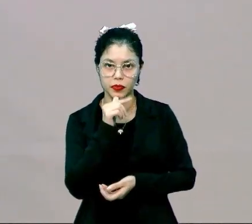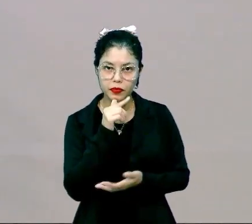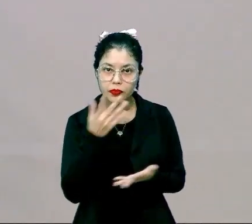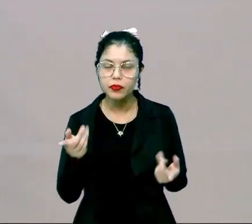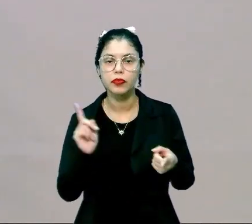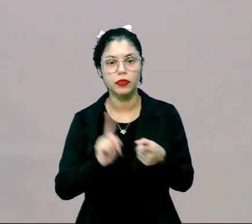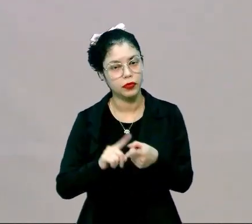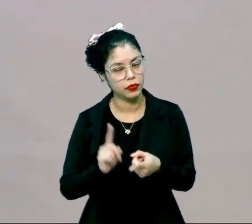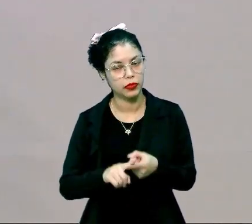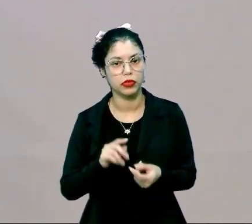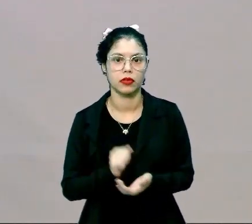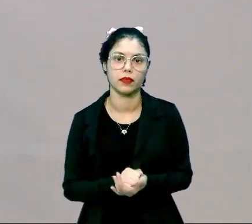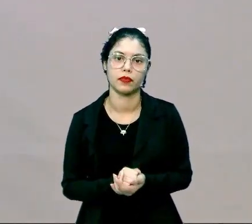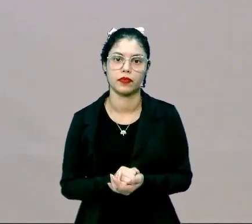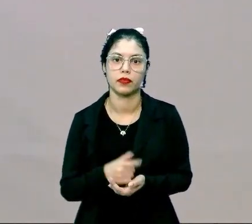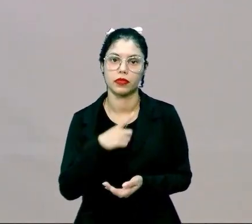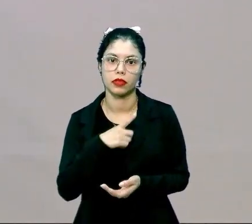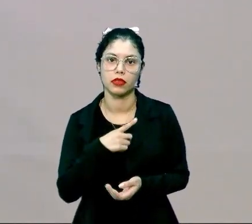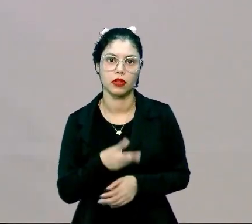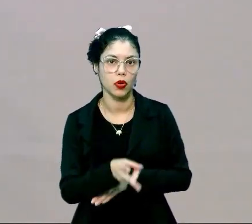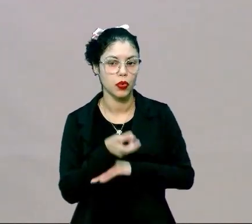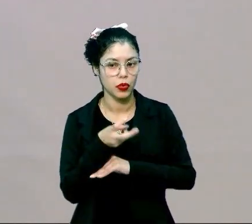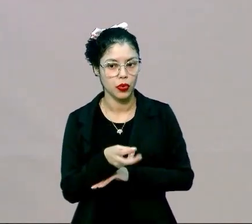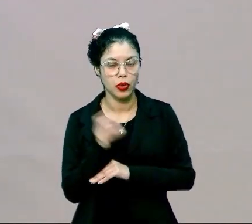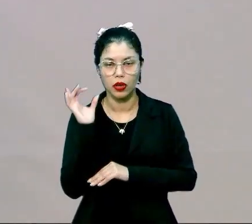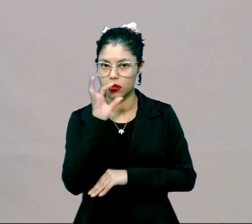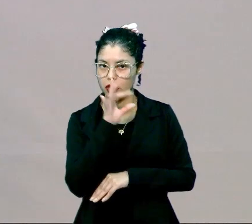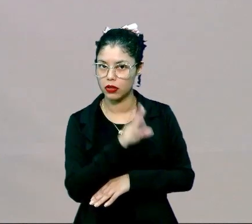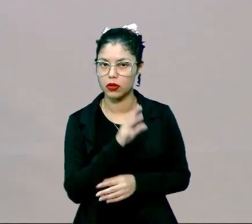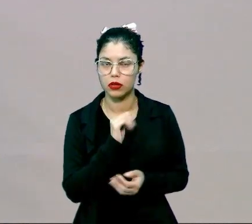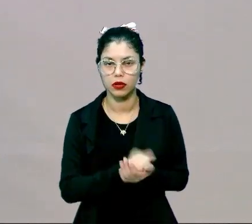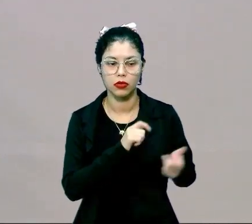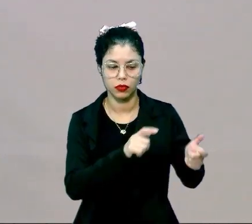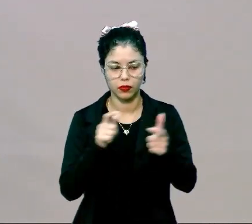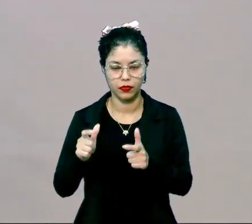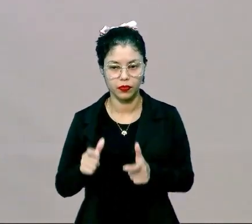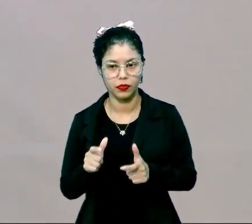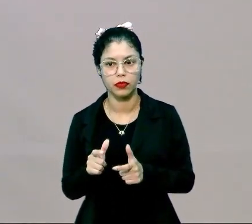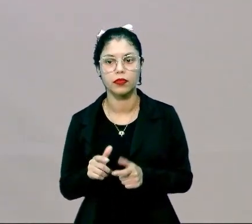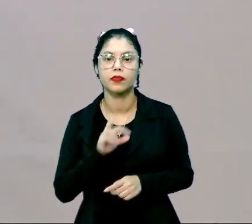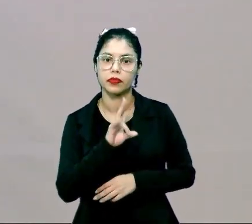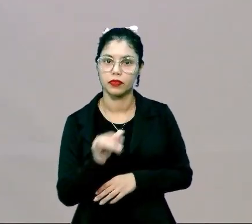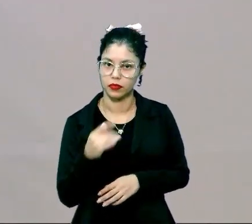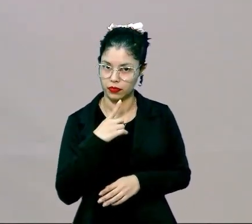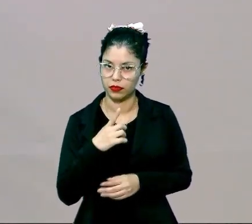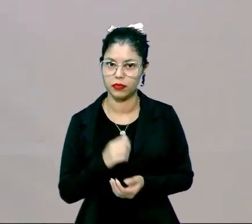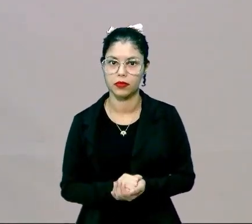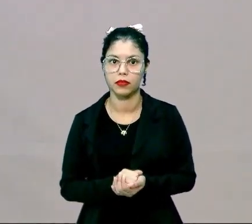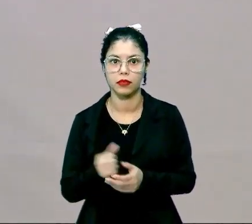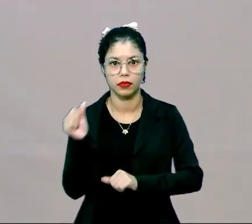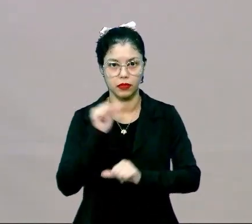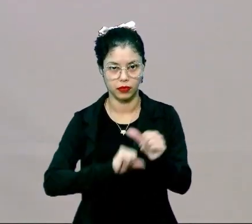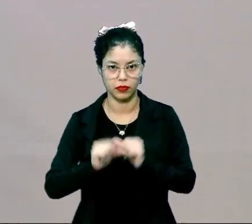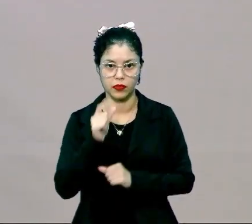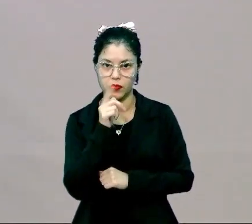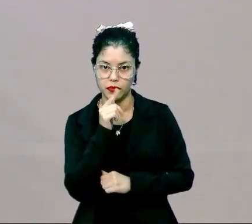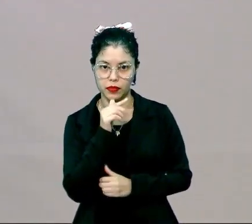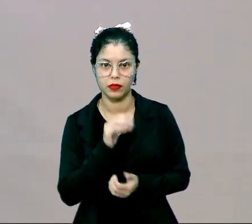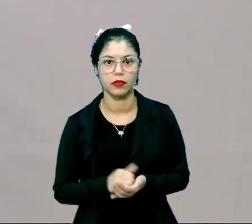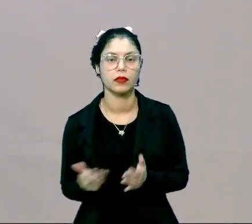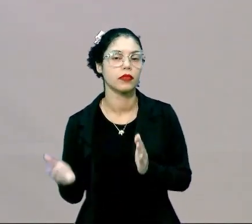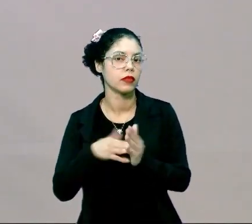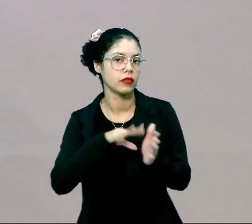líquido, justamente porque ele vai estar absorvendo o calor do meio e vai estar se convertendo em